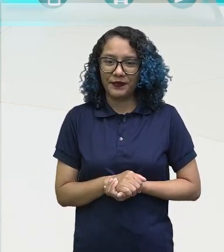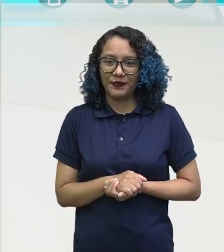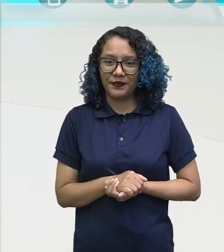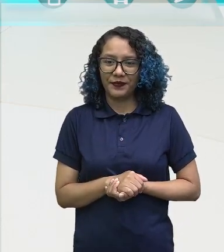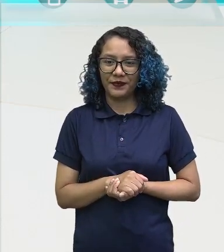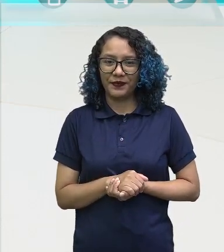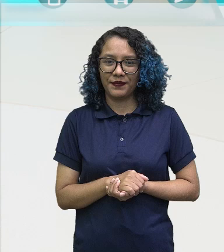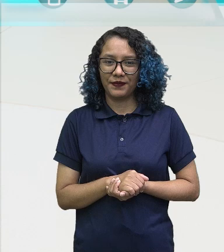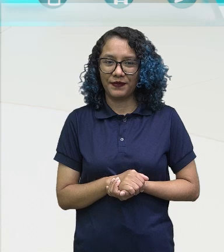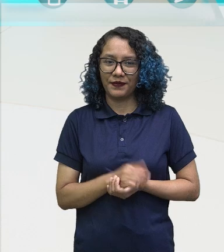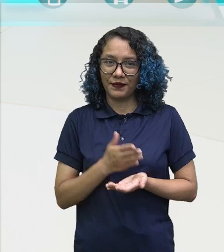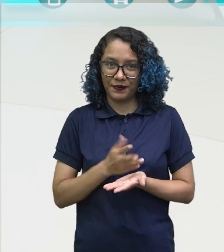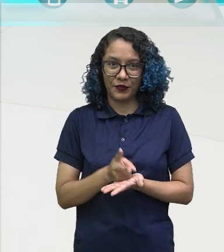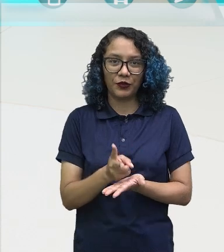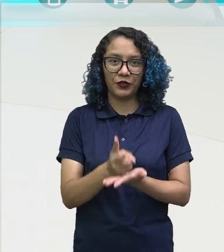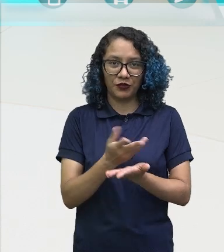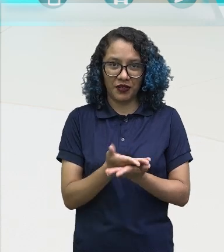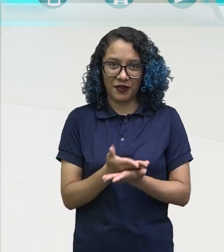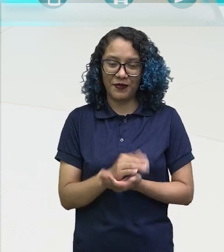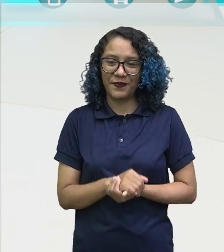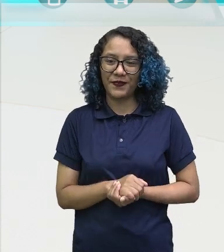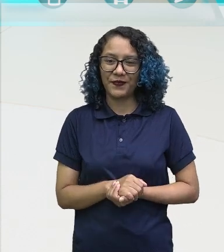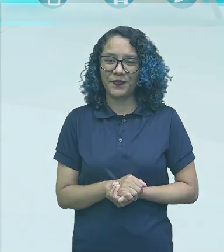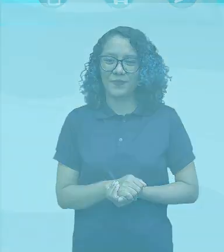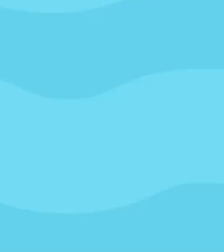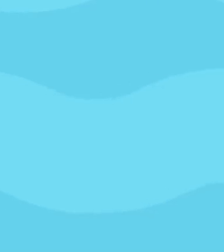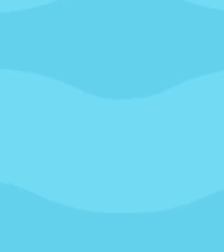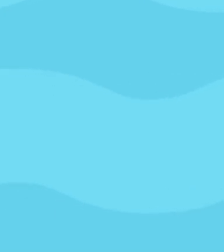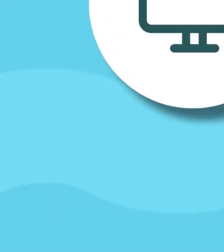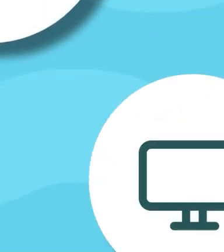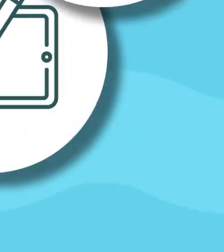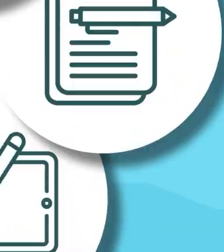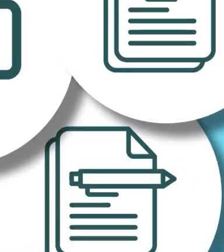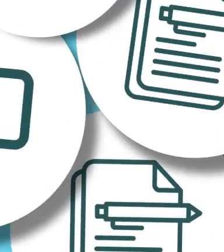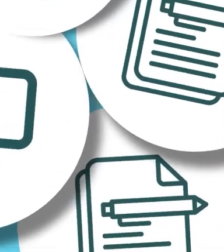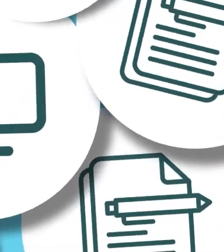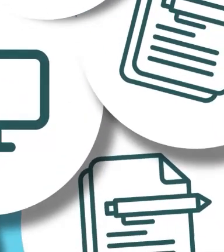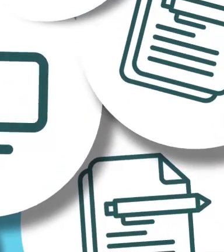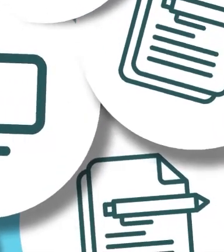Vamos seguir agora para a nossa aula.